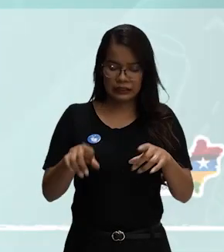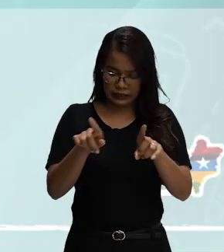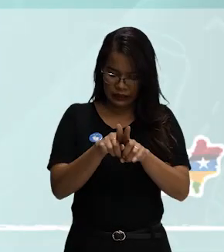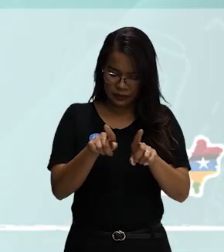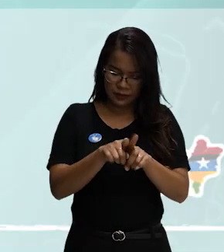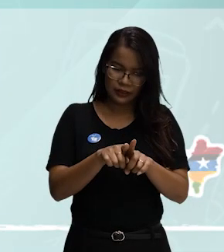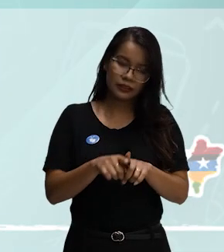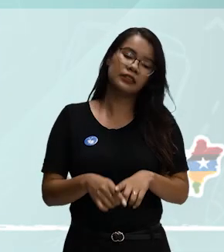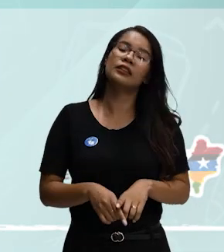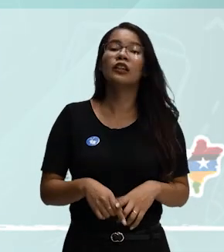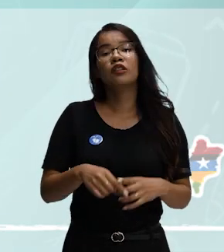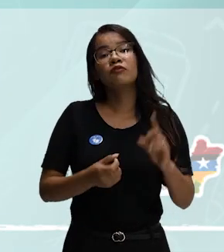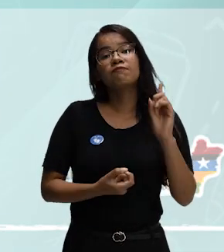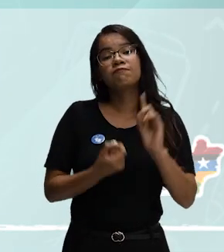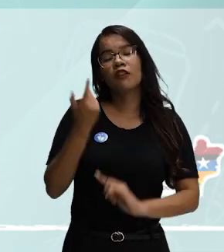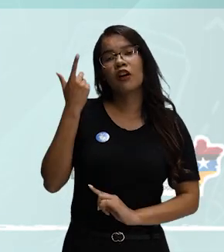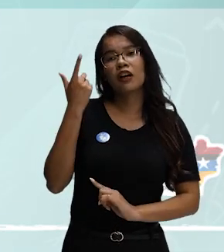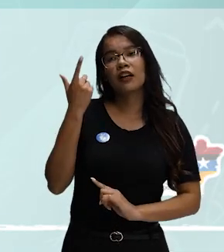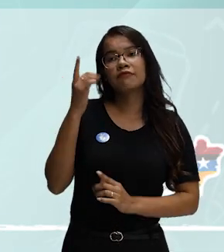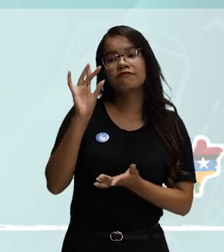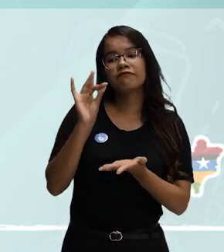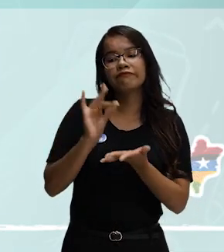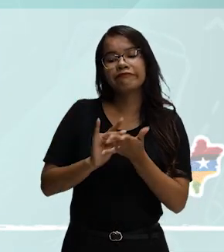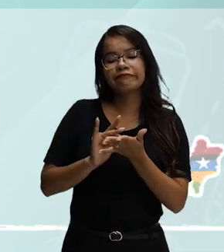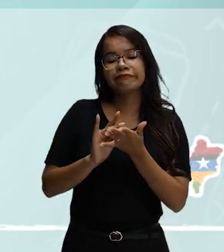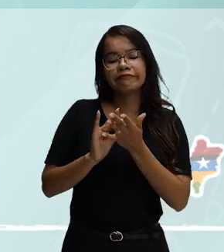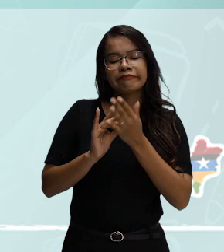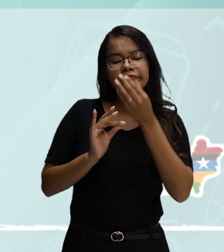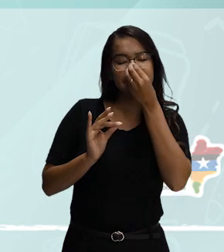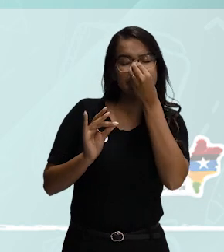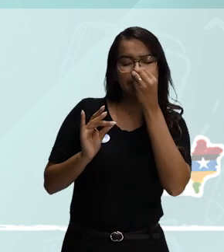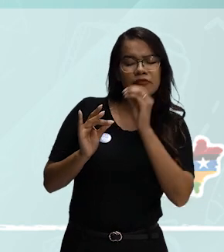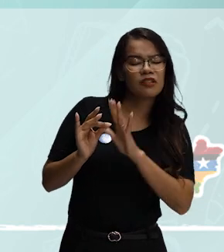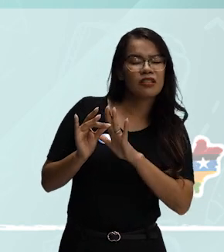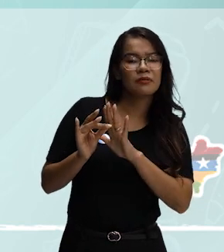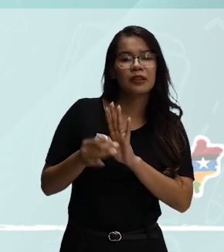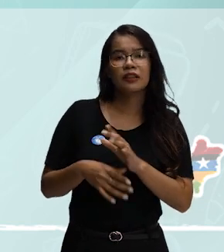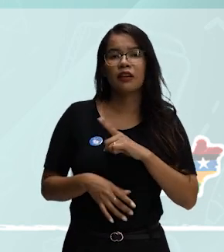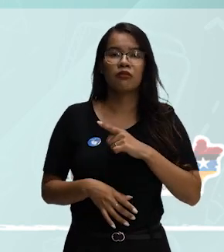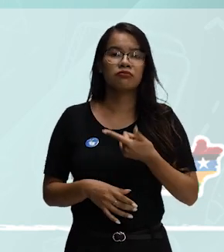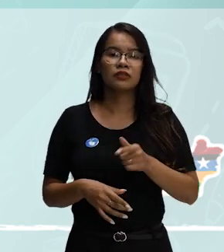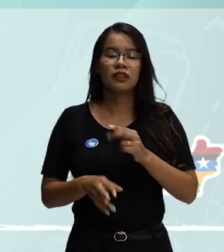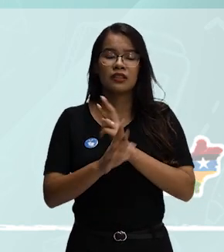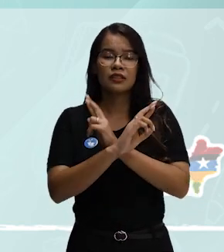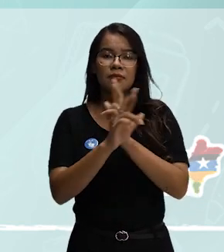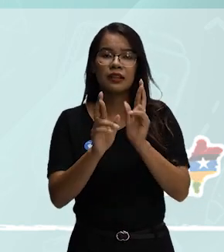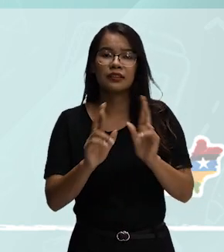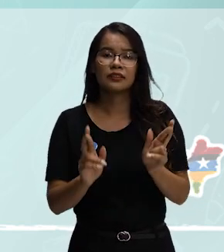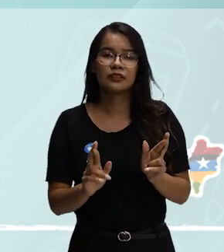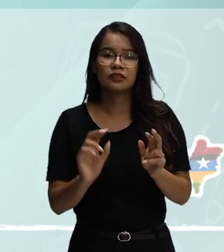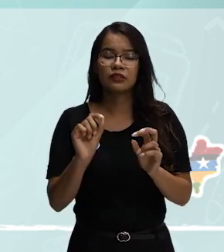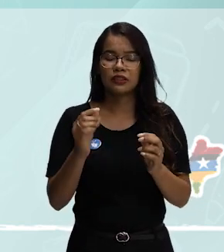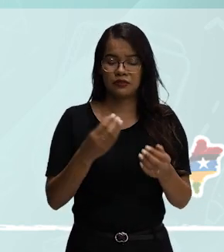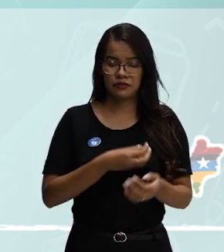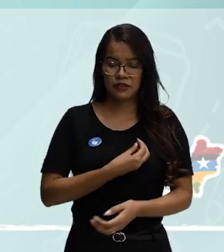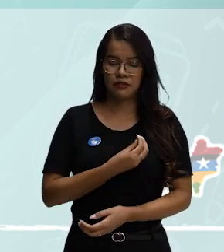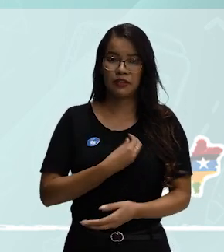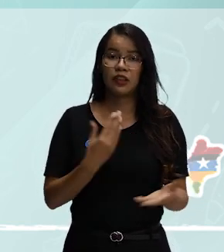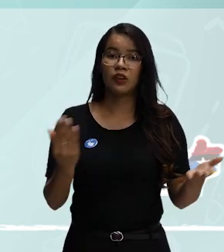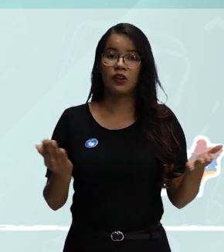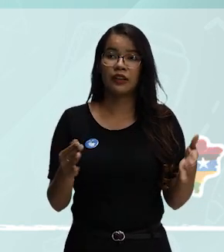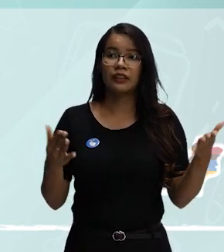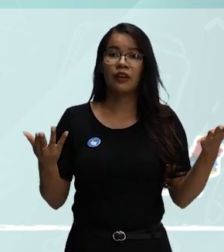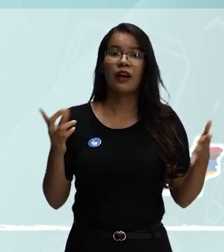Tendência daqui, ó, fuga da realidade diante de um presente desastroso. Eles não têm esperança nenhuma no que eles vivem no momento. Então,